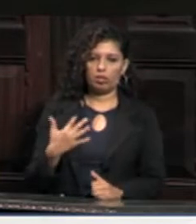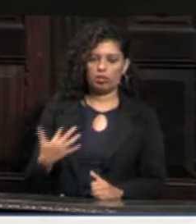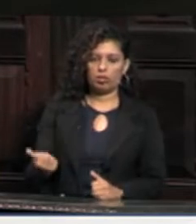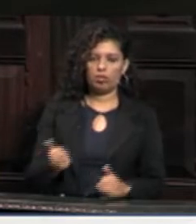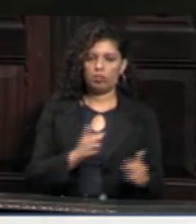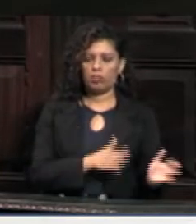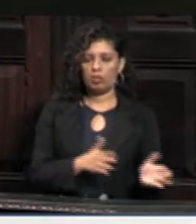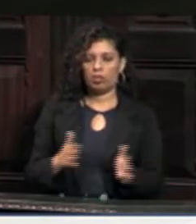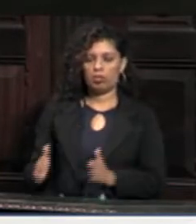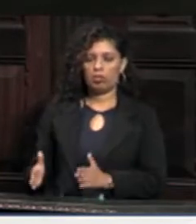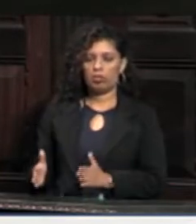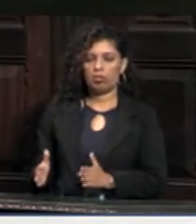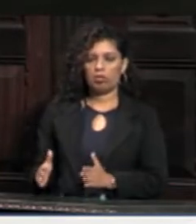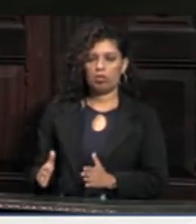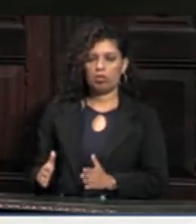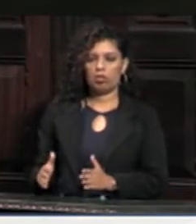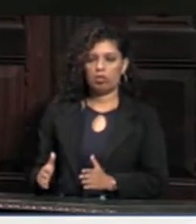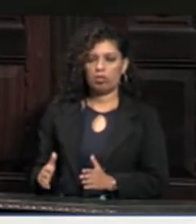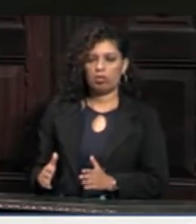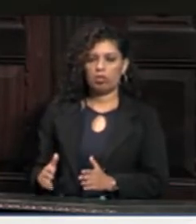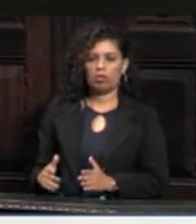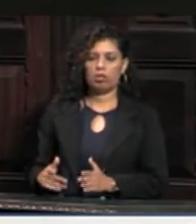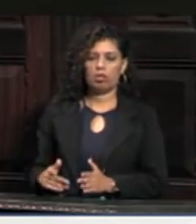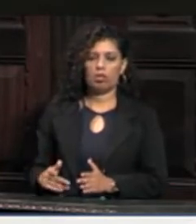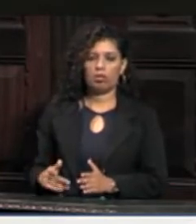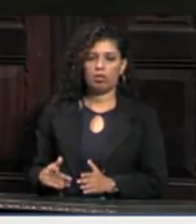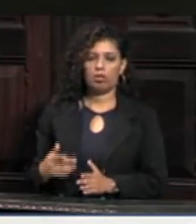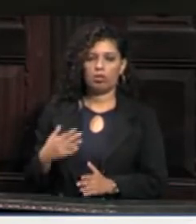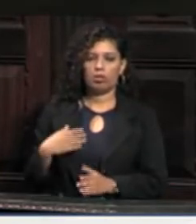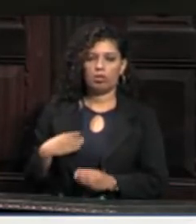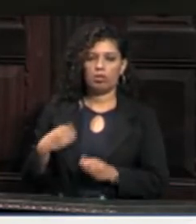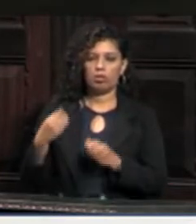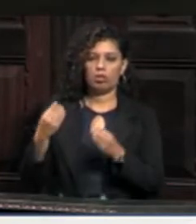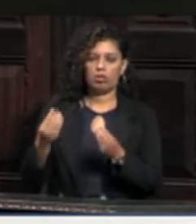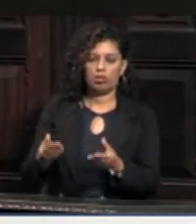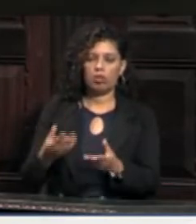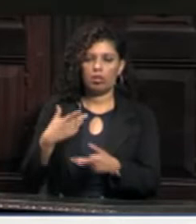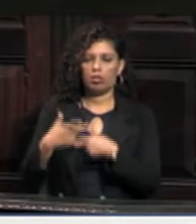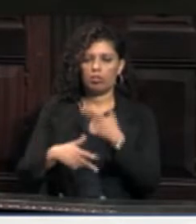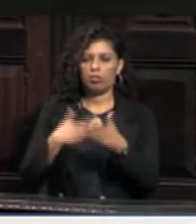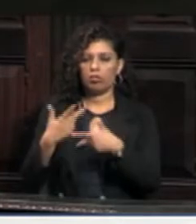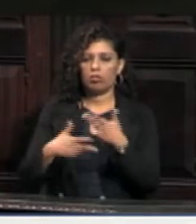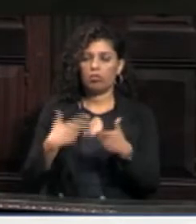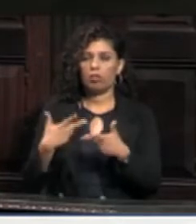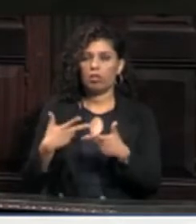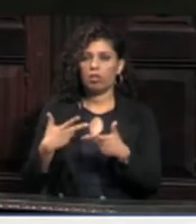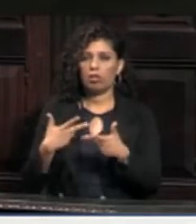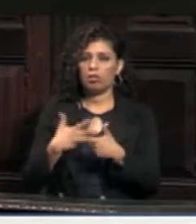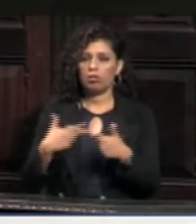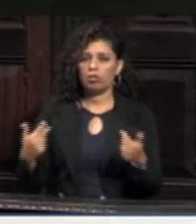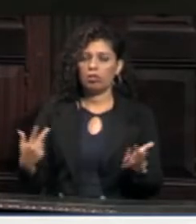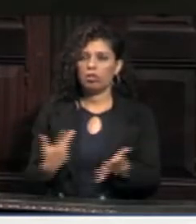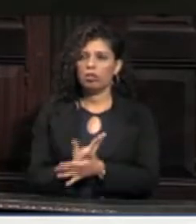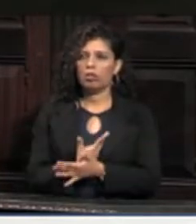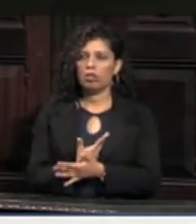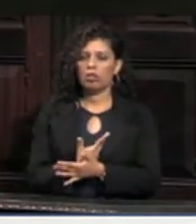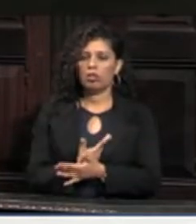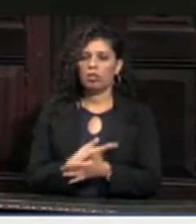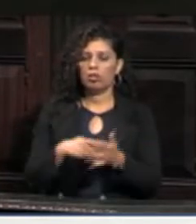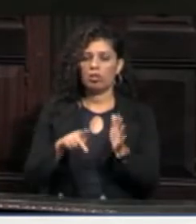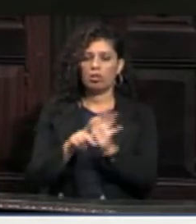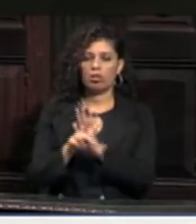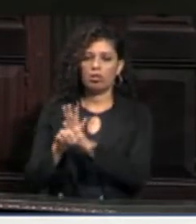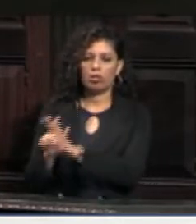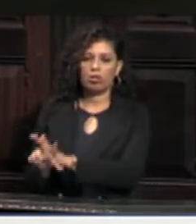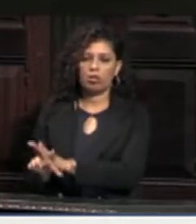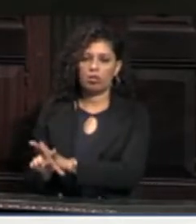à ordem, porque, na realidade, eu dei uma informação aqui equivocada. O